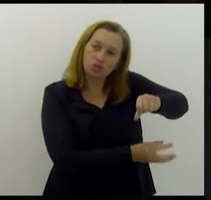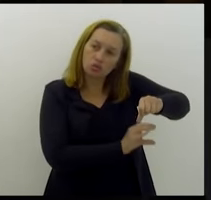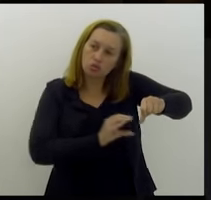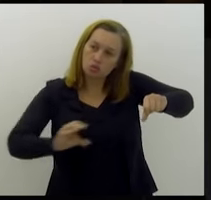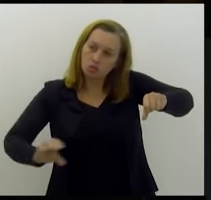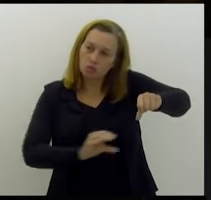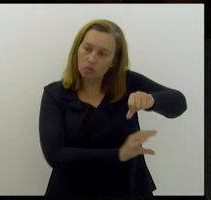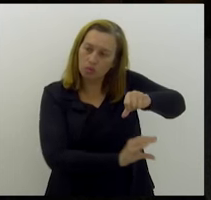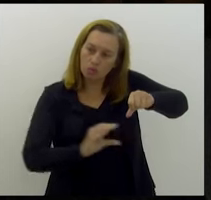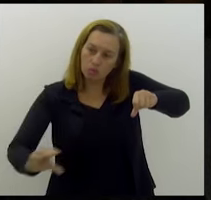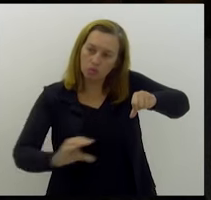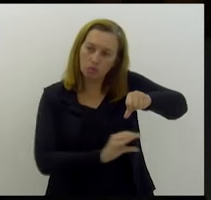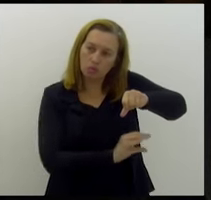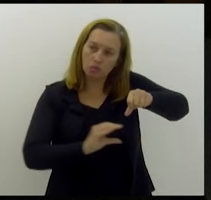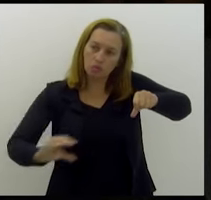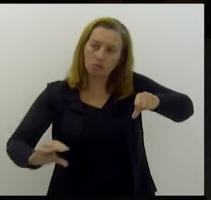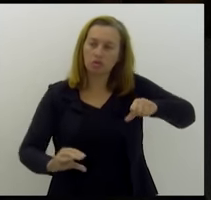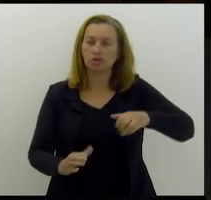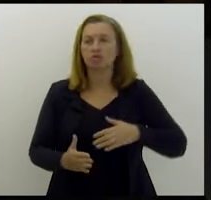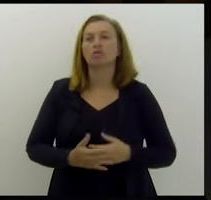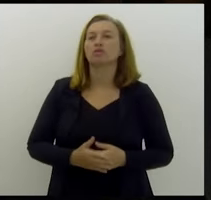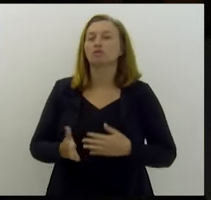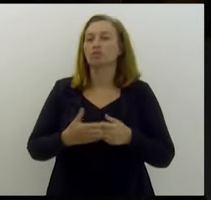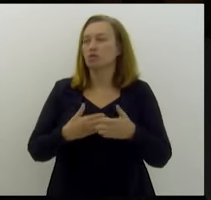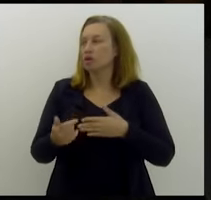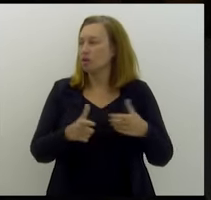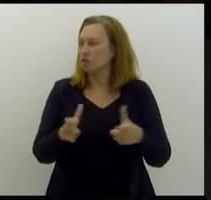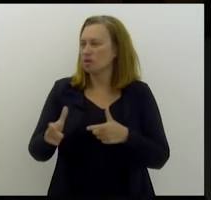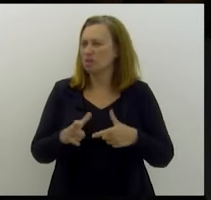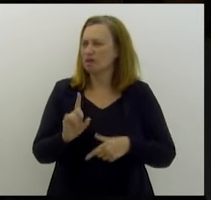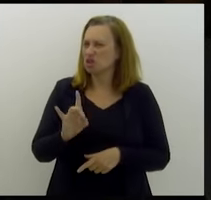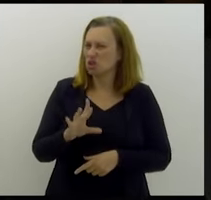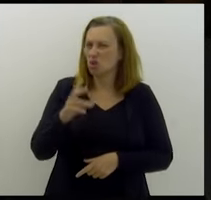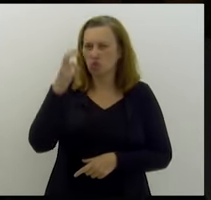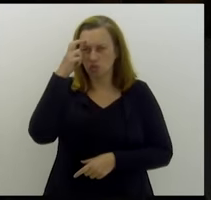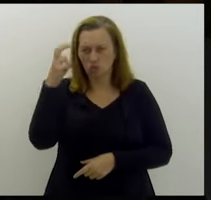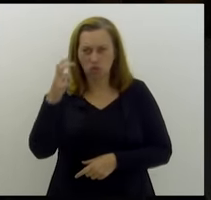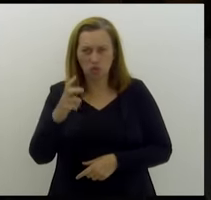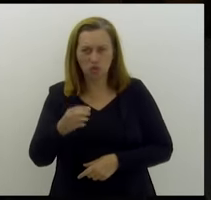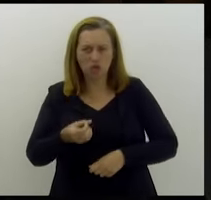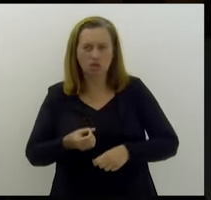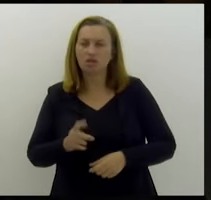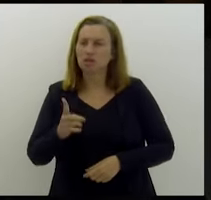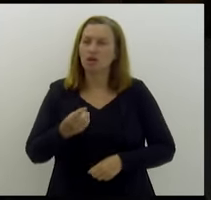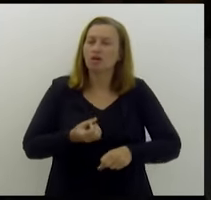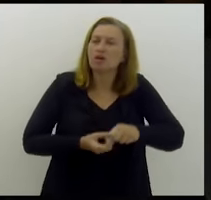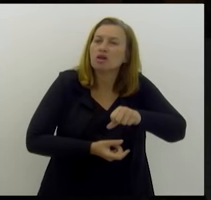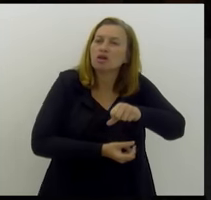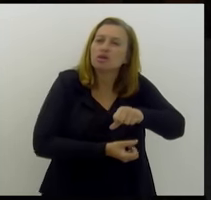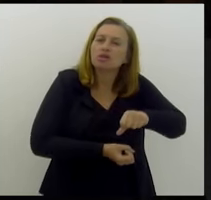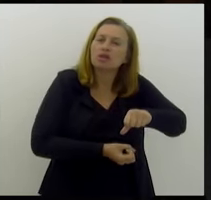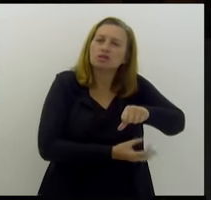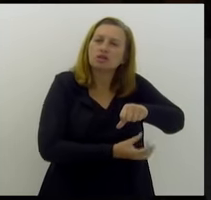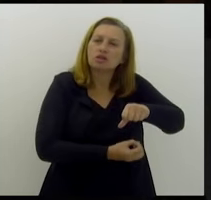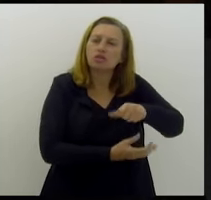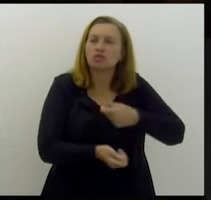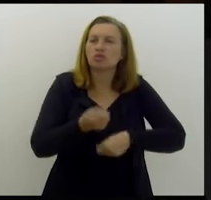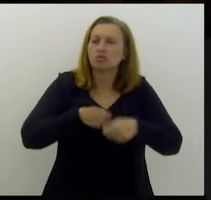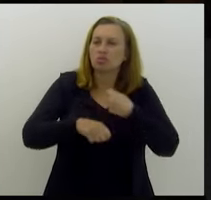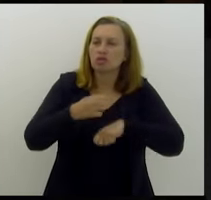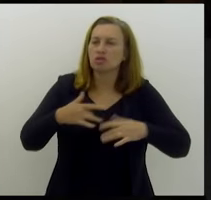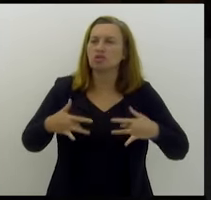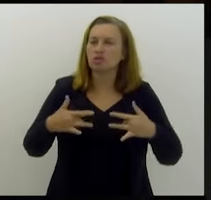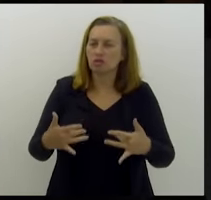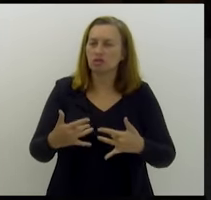que quiser só que que não é só o fundo de cultura é o fundo de Economia popular e solidária é o fundo